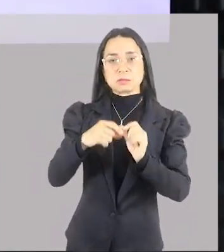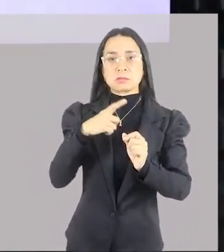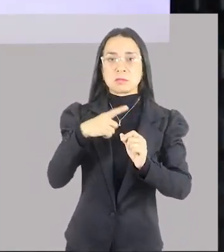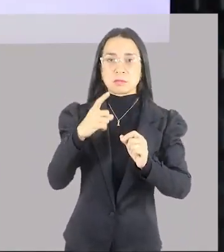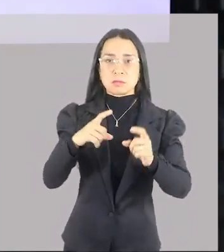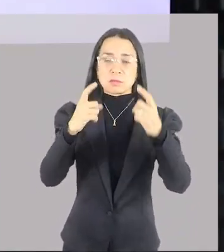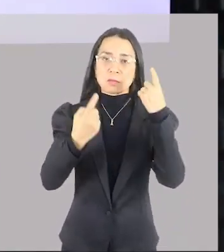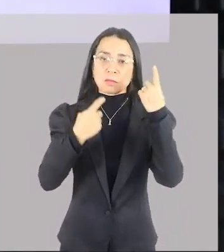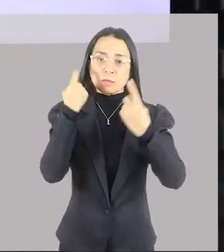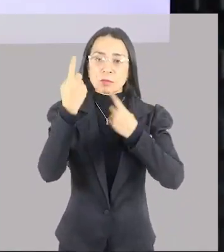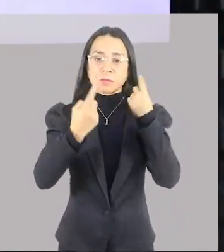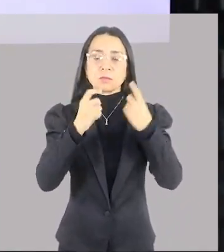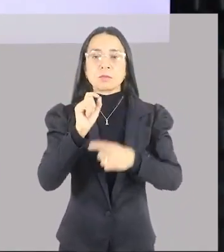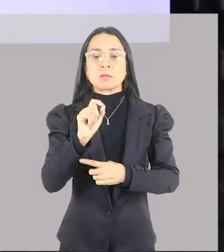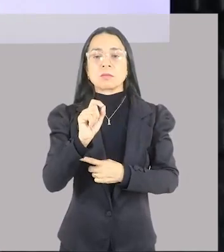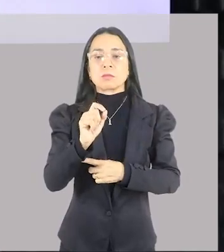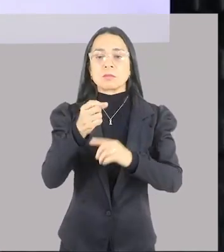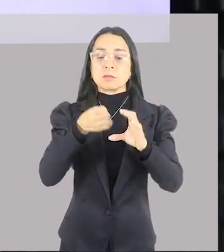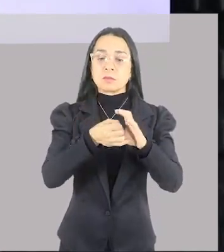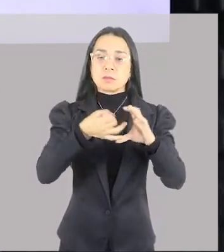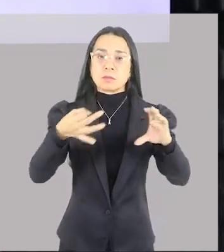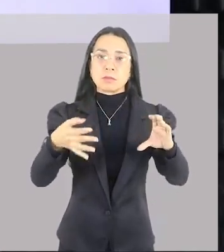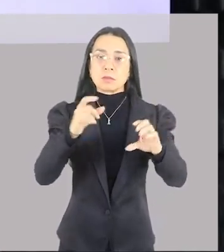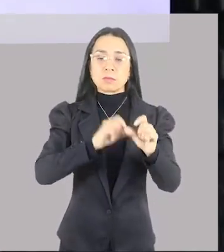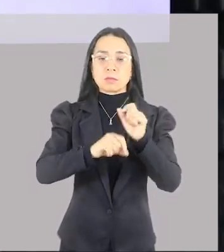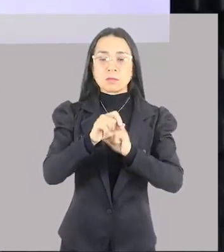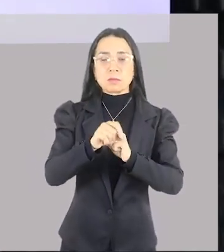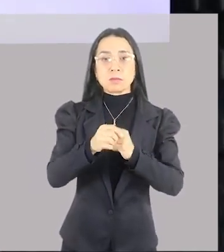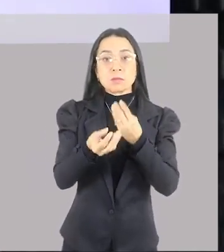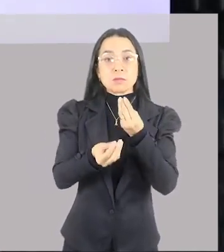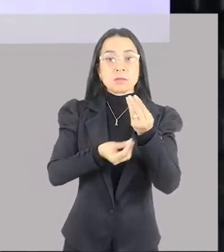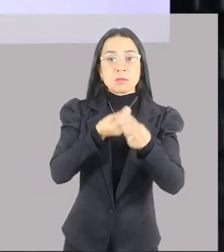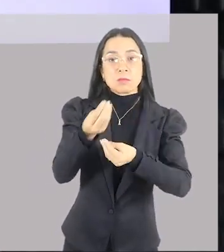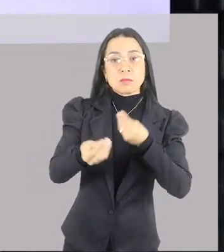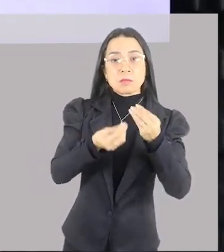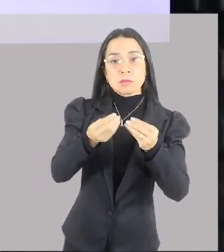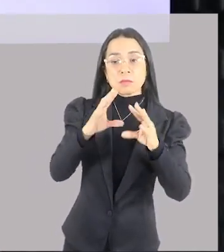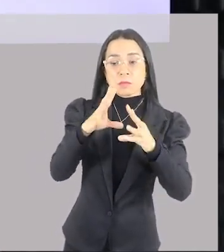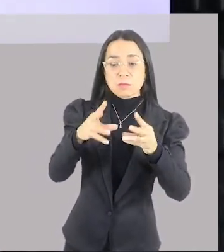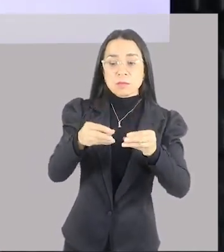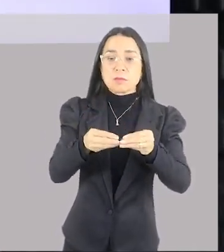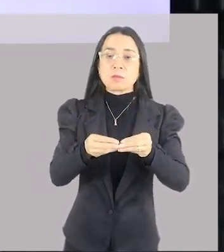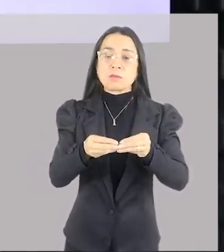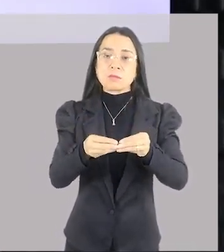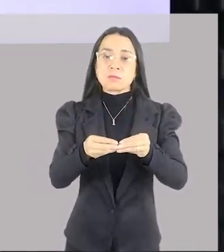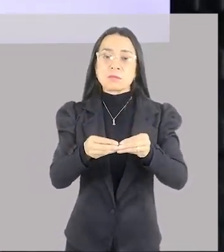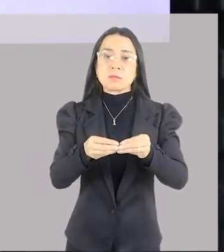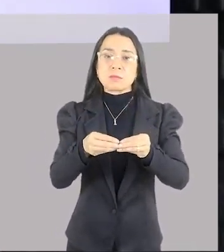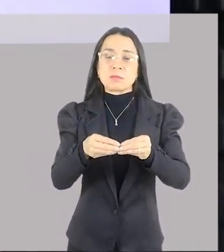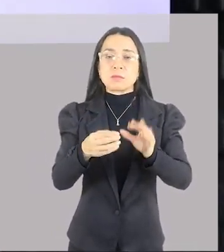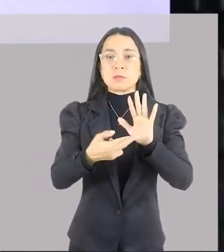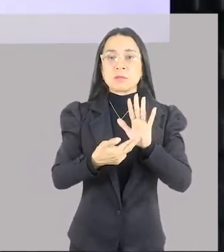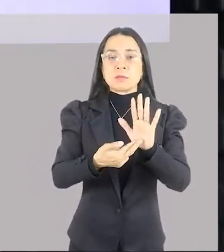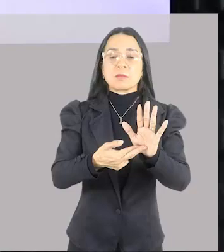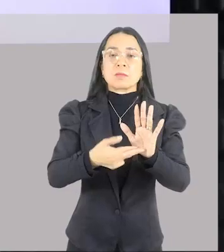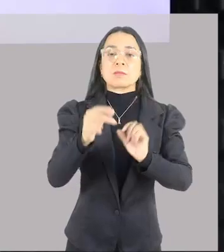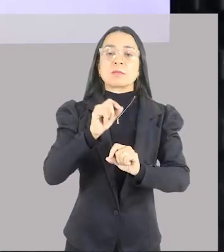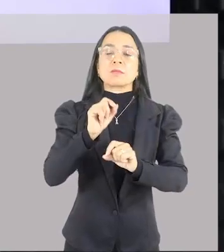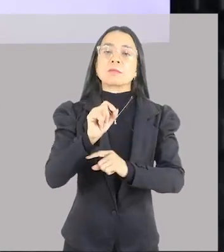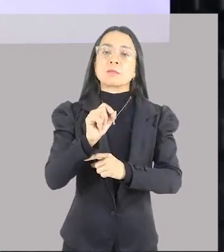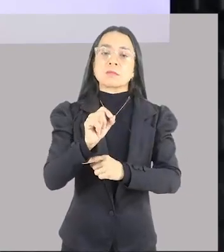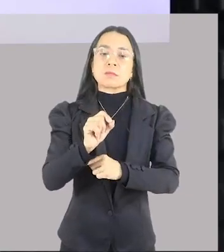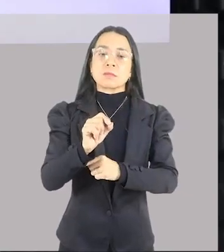uma preocupação em caracterizar de uma forma sintética, certo? A representação do